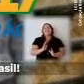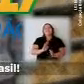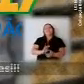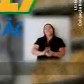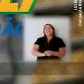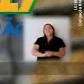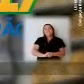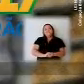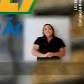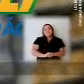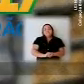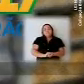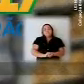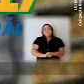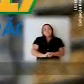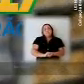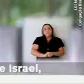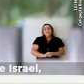é o Brasil